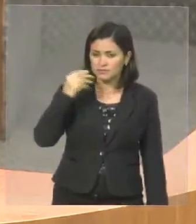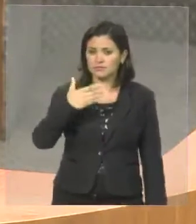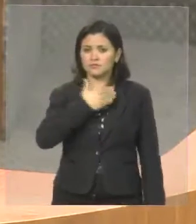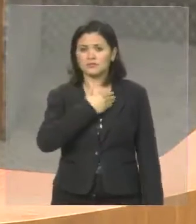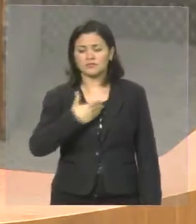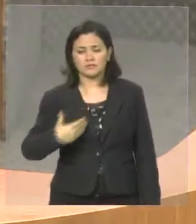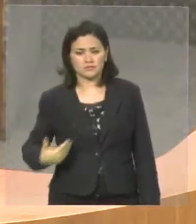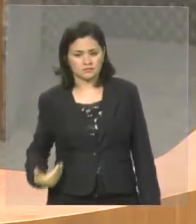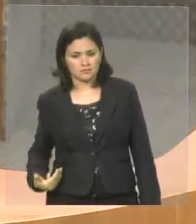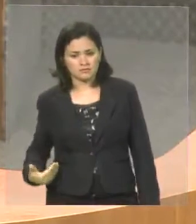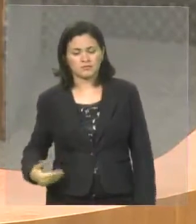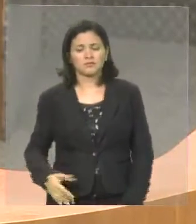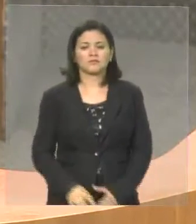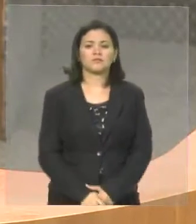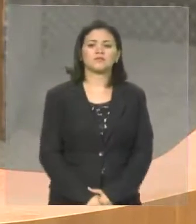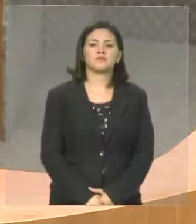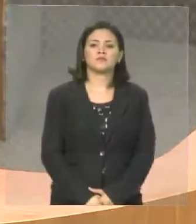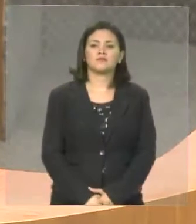estadual.